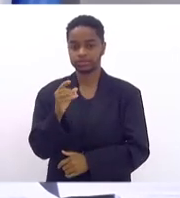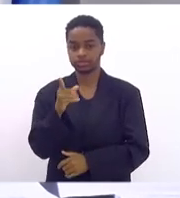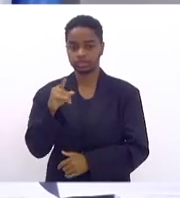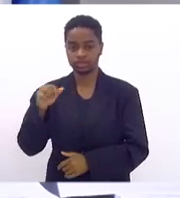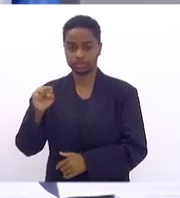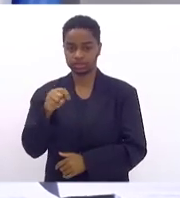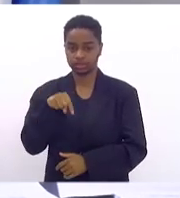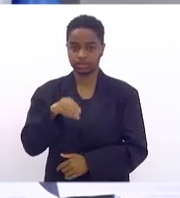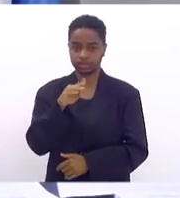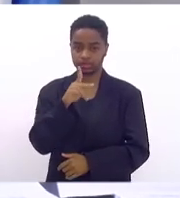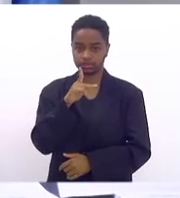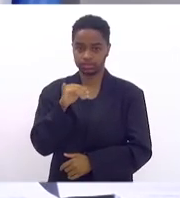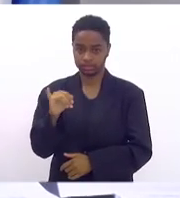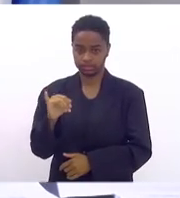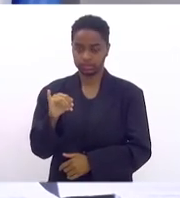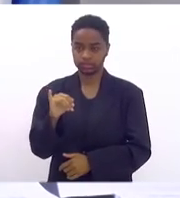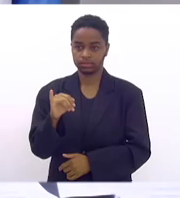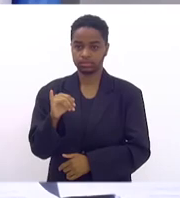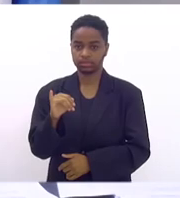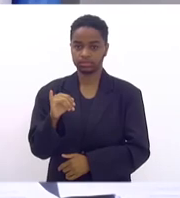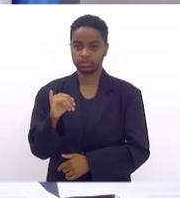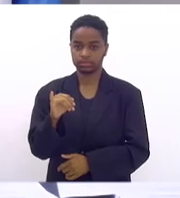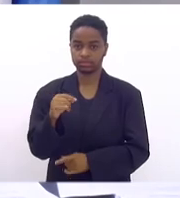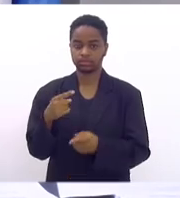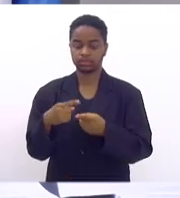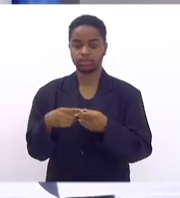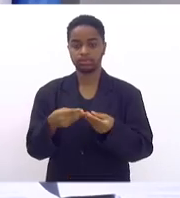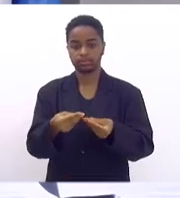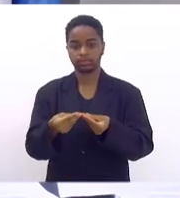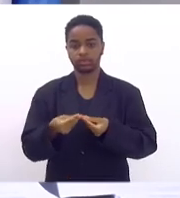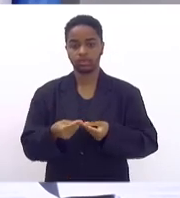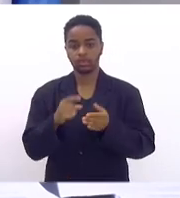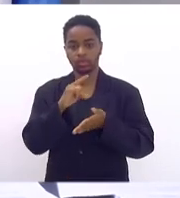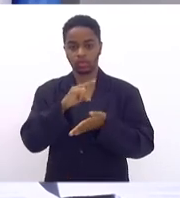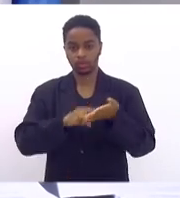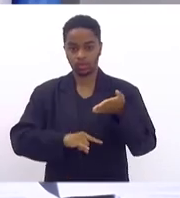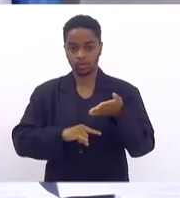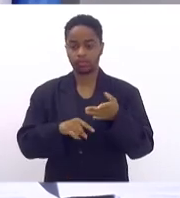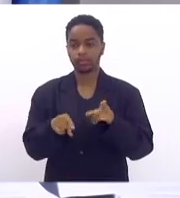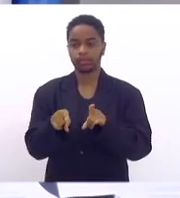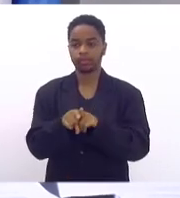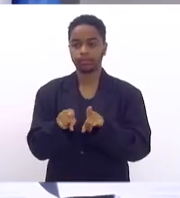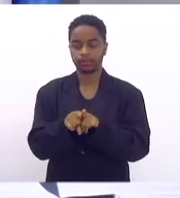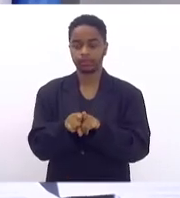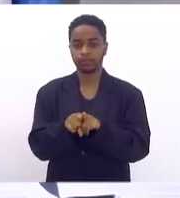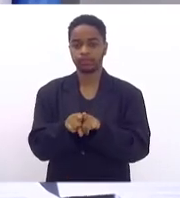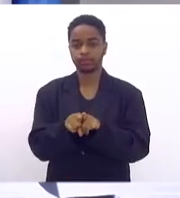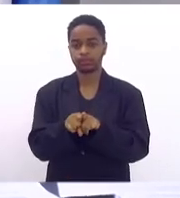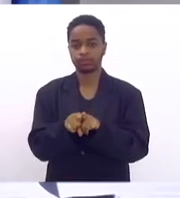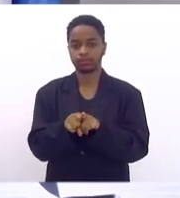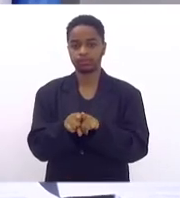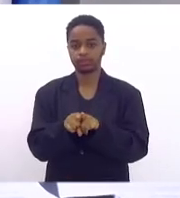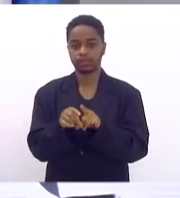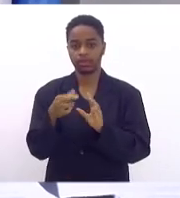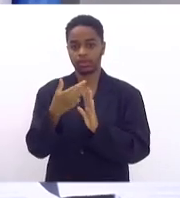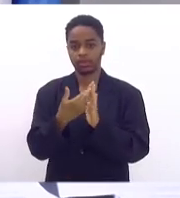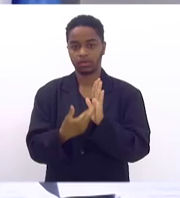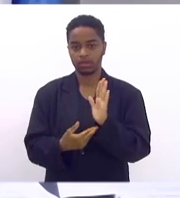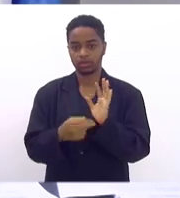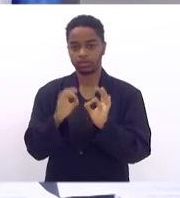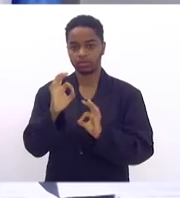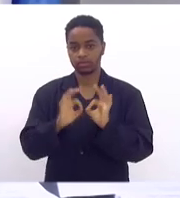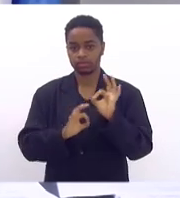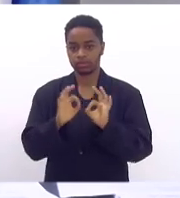presente CPI para recebimento de documentação e a feitura do relatório